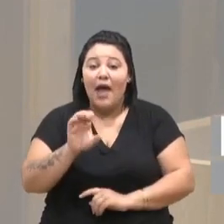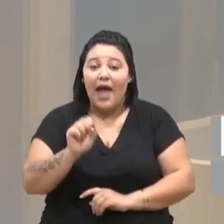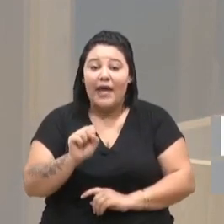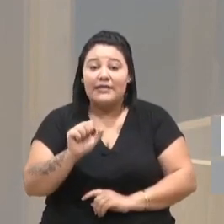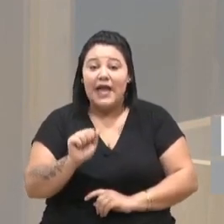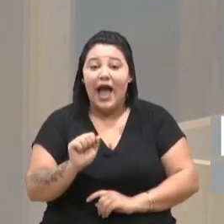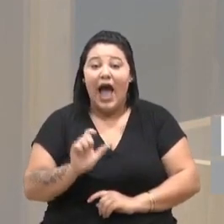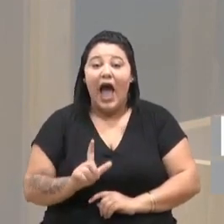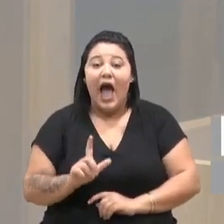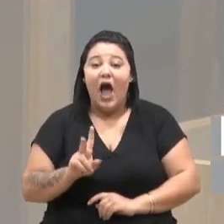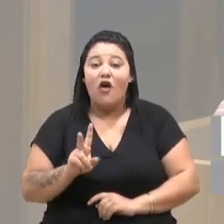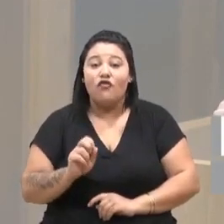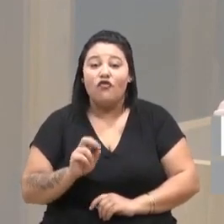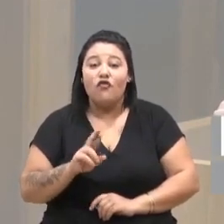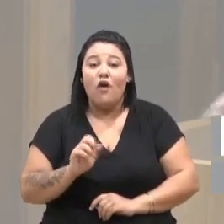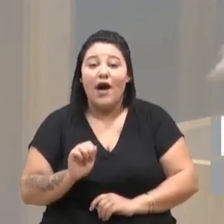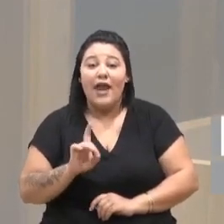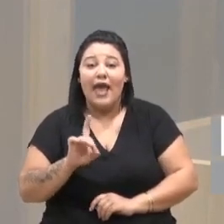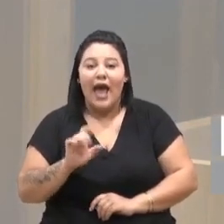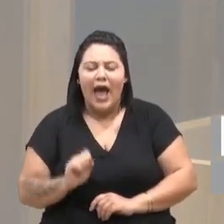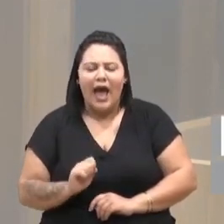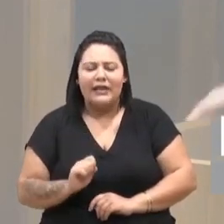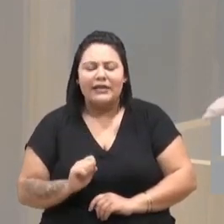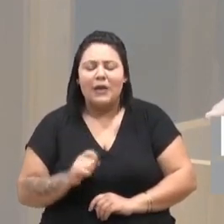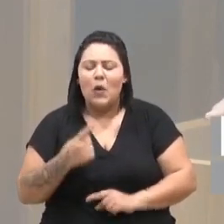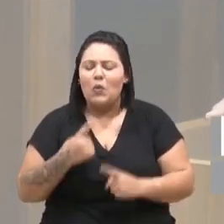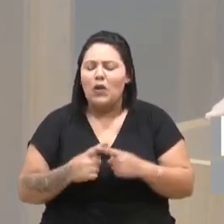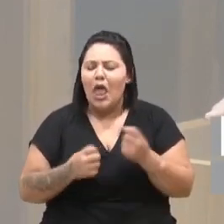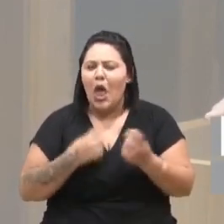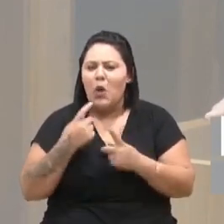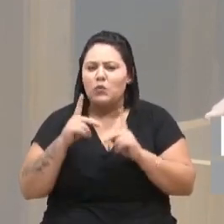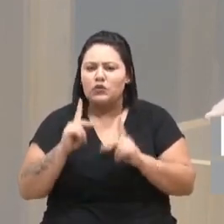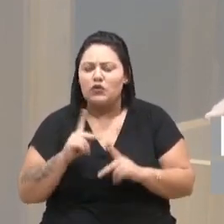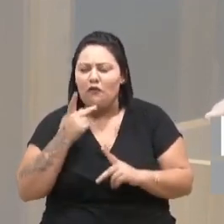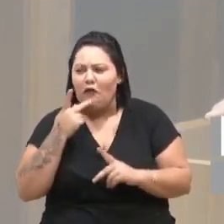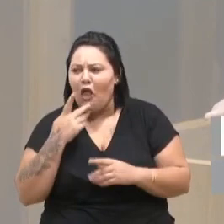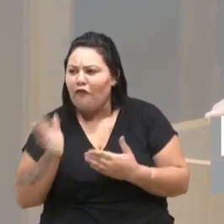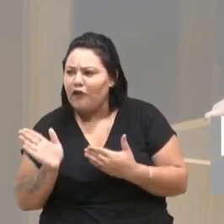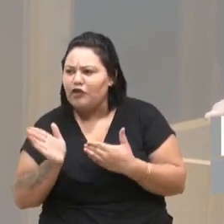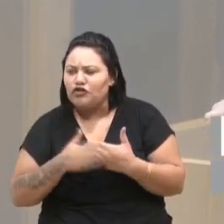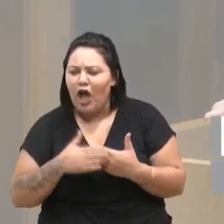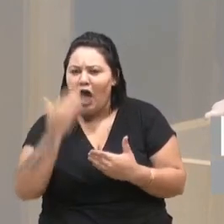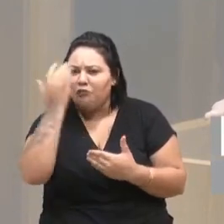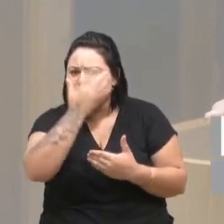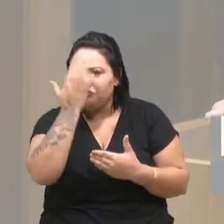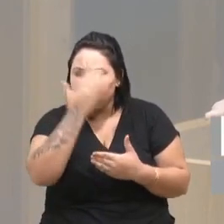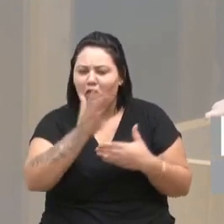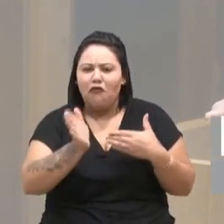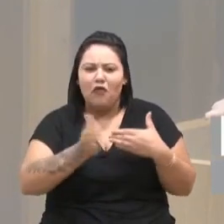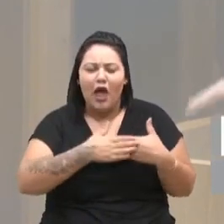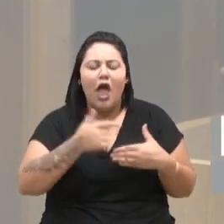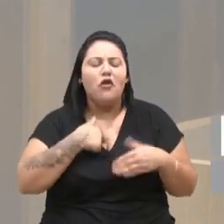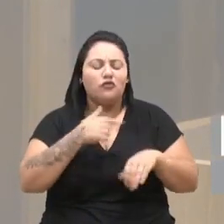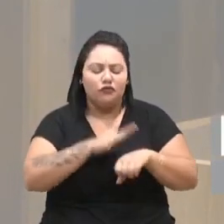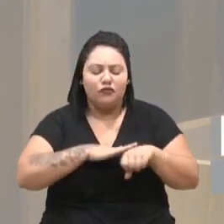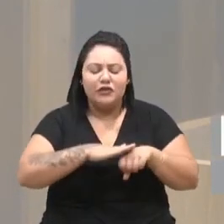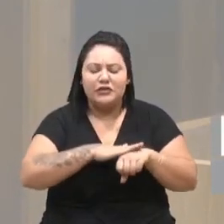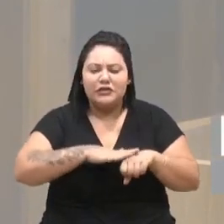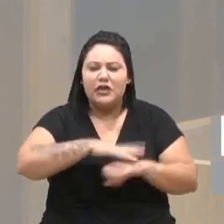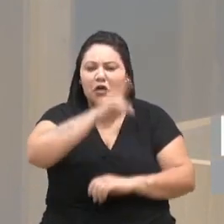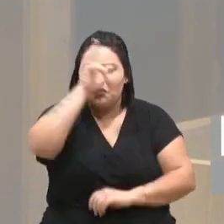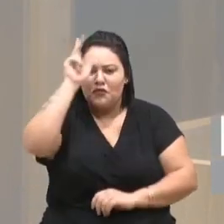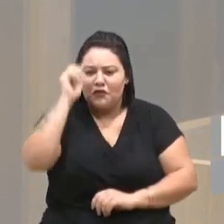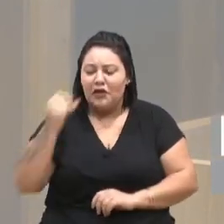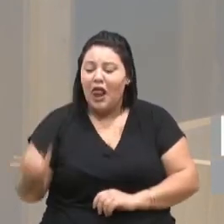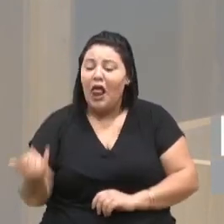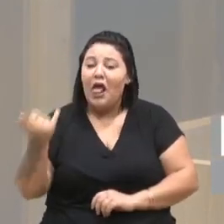um comentário de que ela seria fechada pelo prefeito municipal. Conversei com o prefeito, ele me